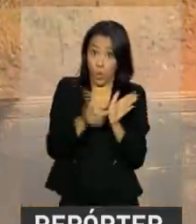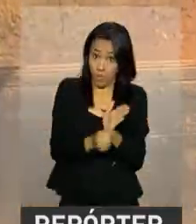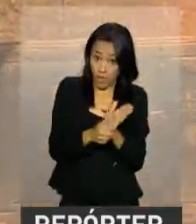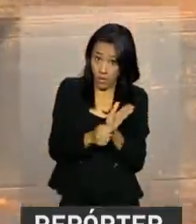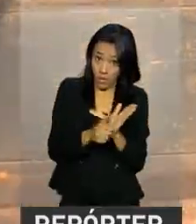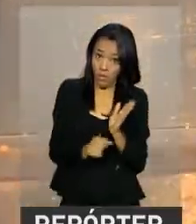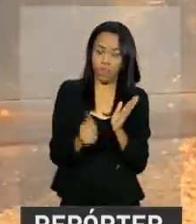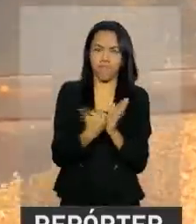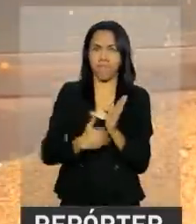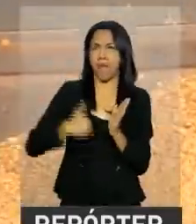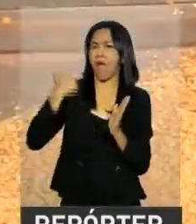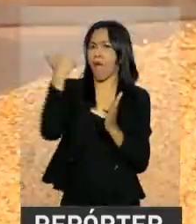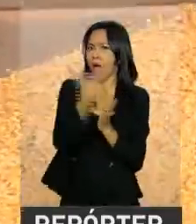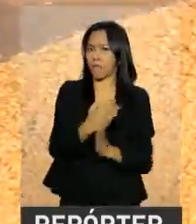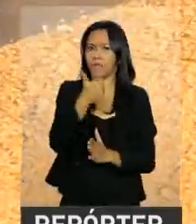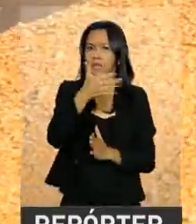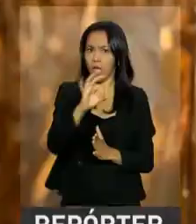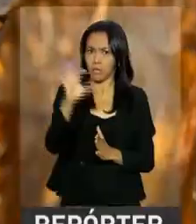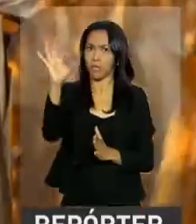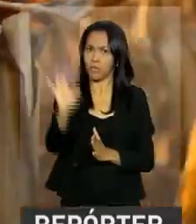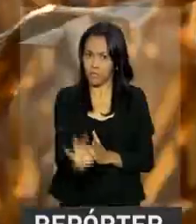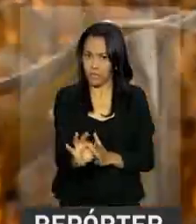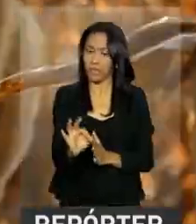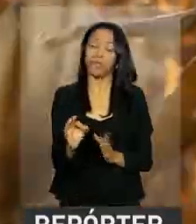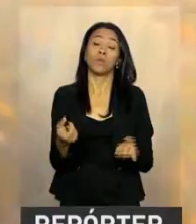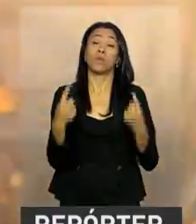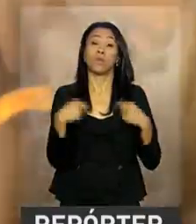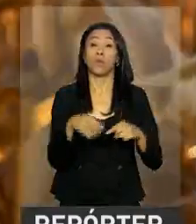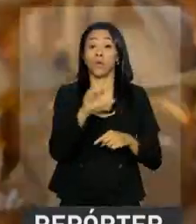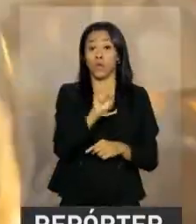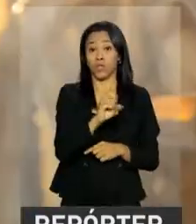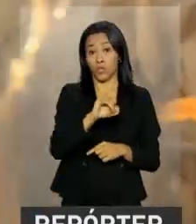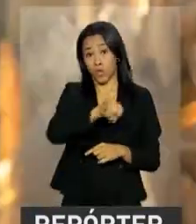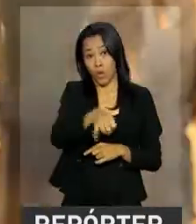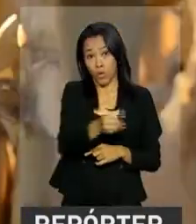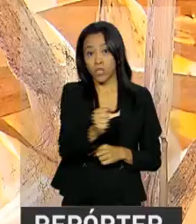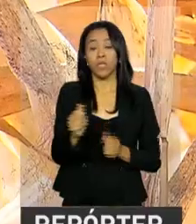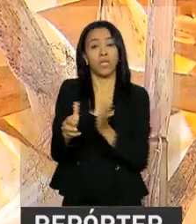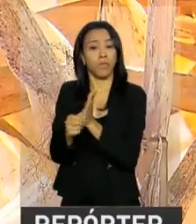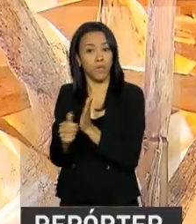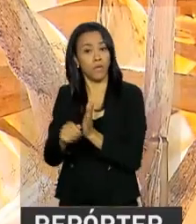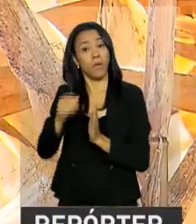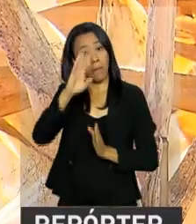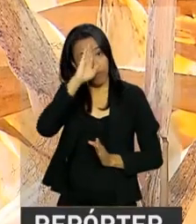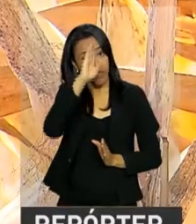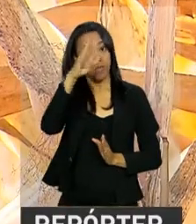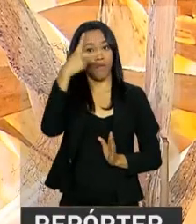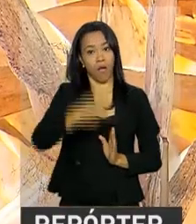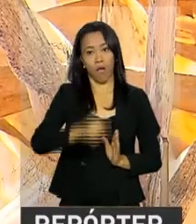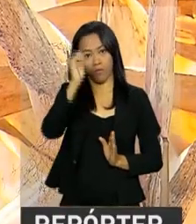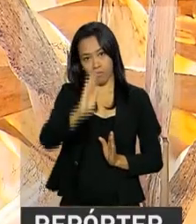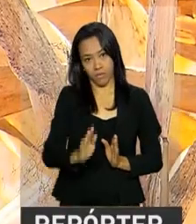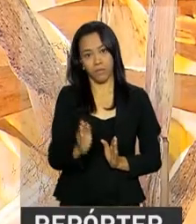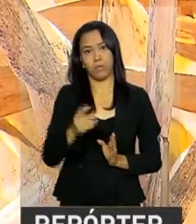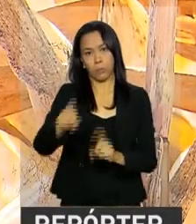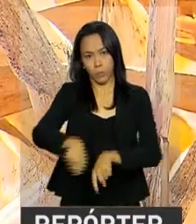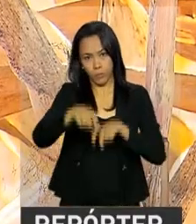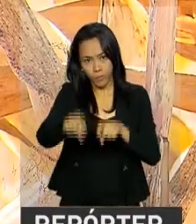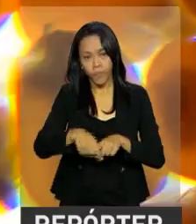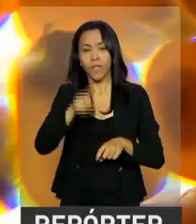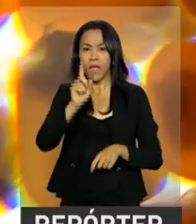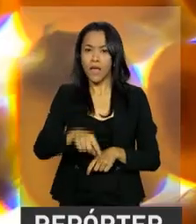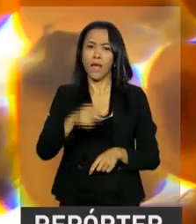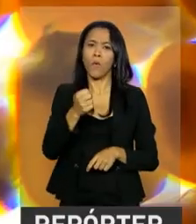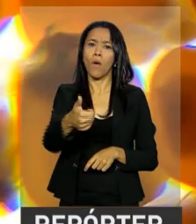aumento de mais de 10%. Soja e milho são as principais culturas do país e correspondem a quase